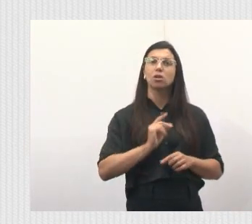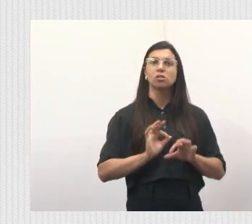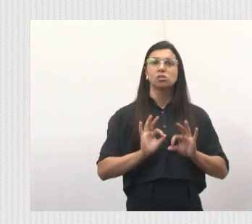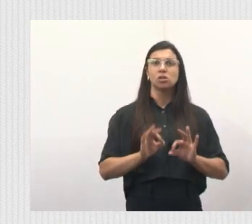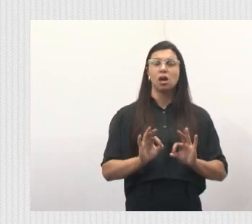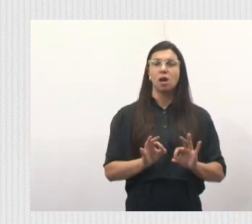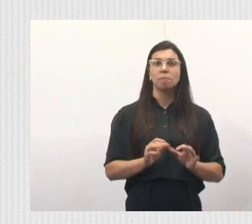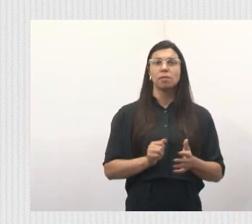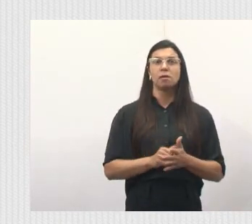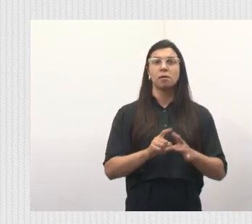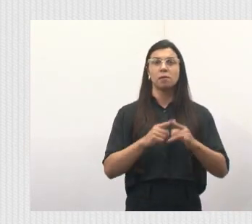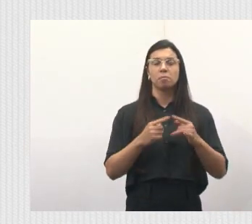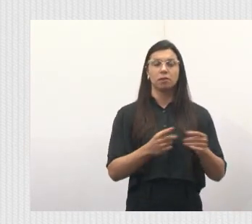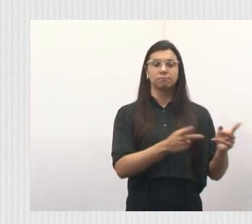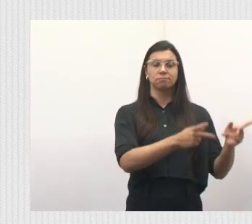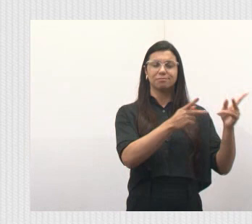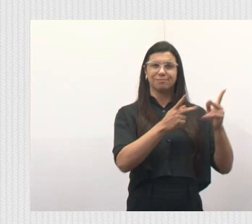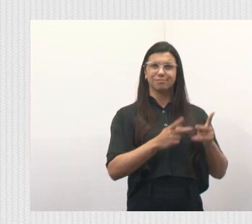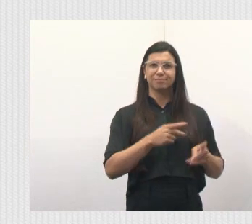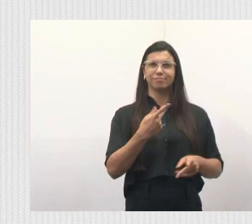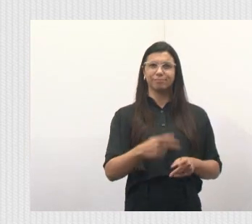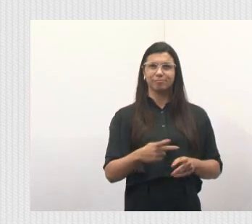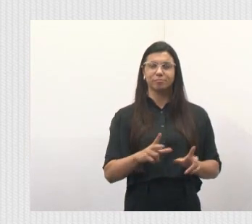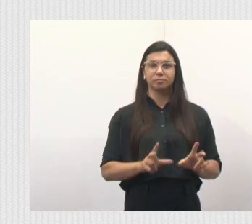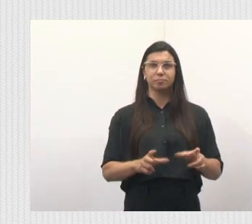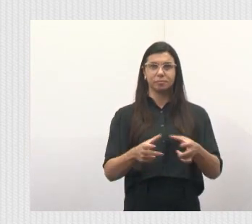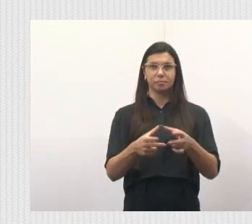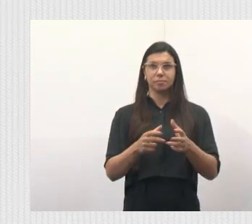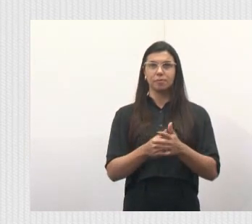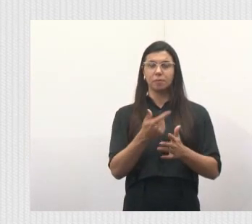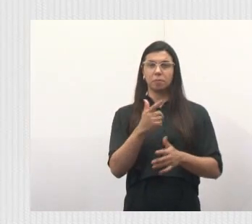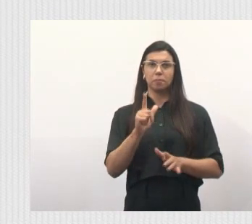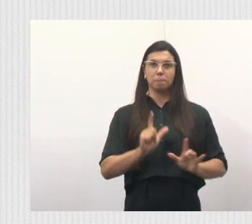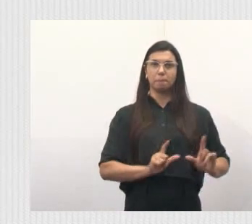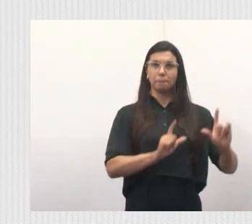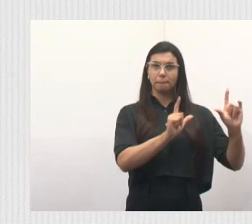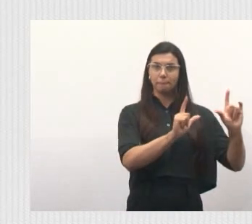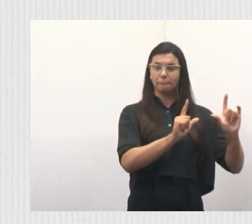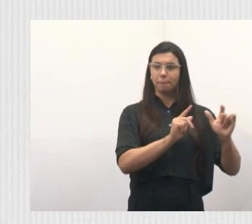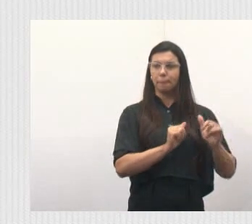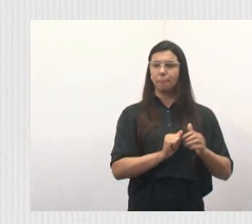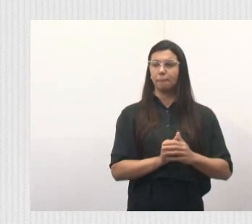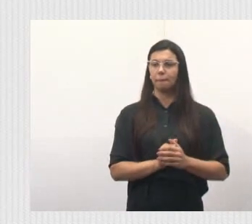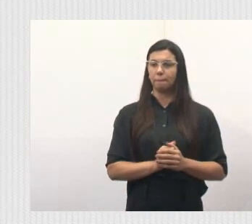que vieram me visitar. Próximo.